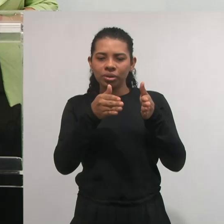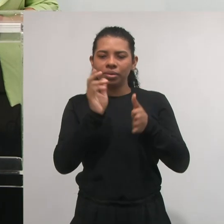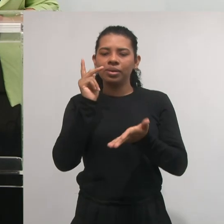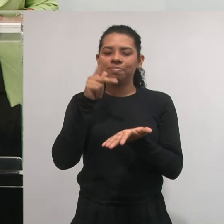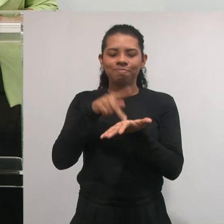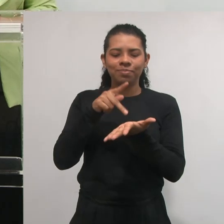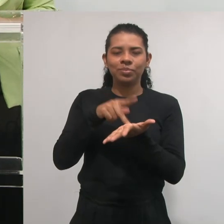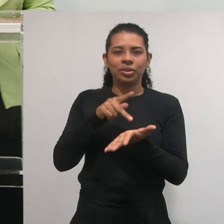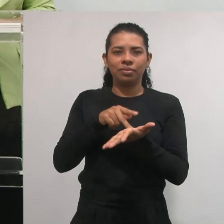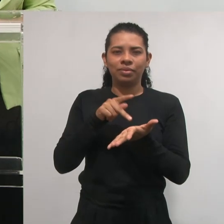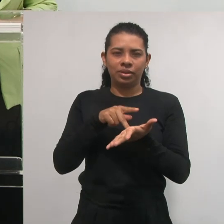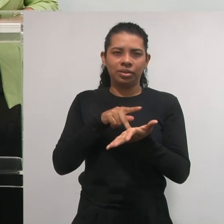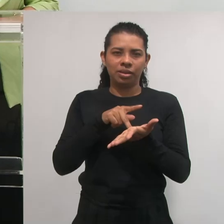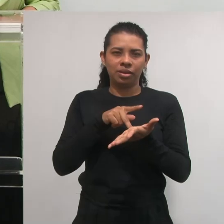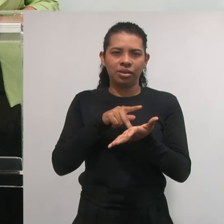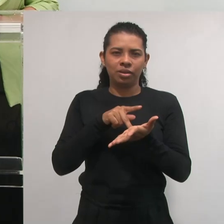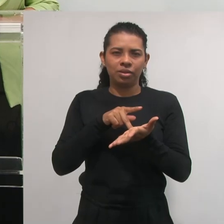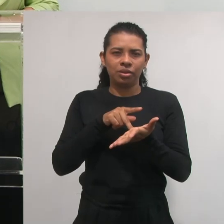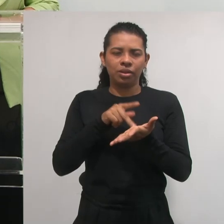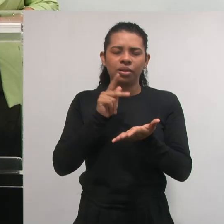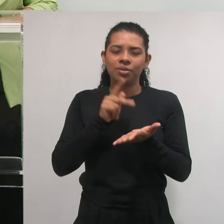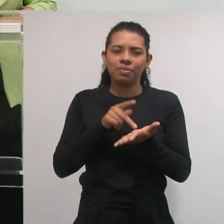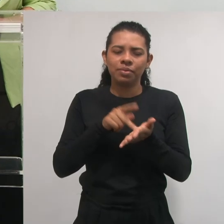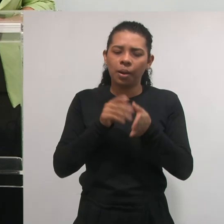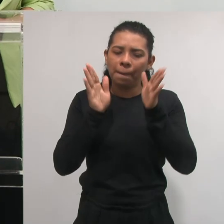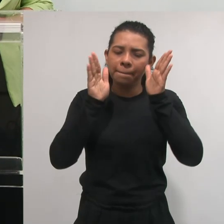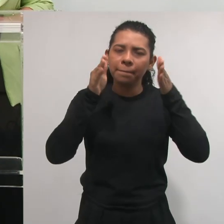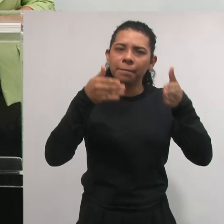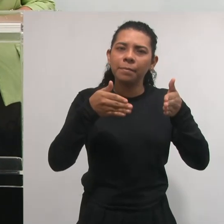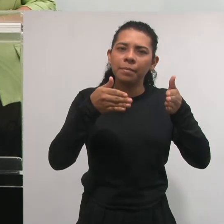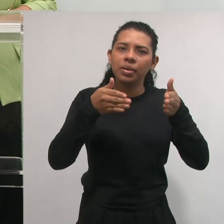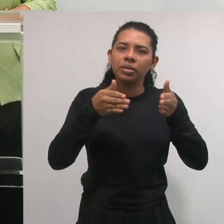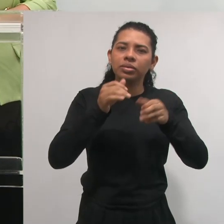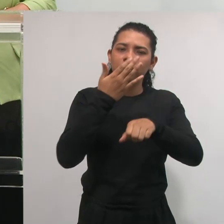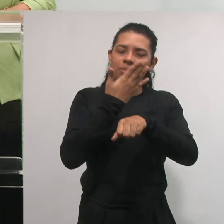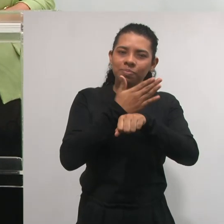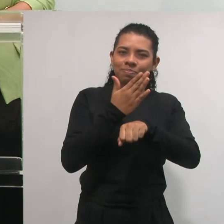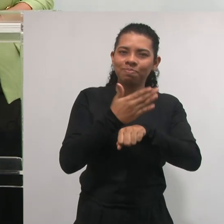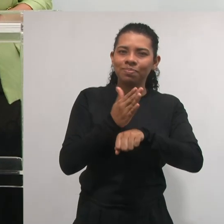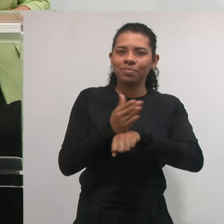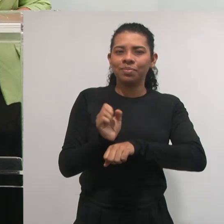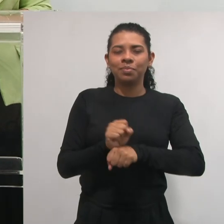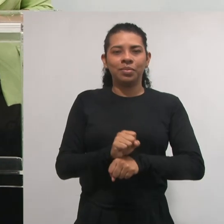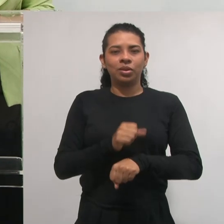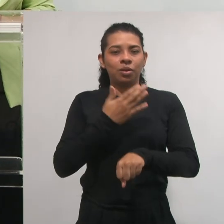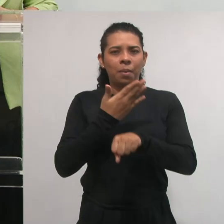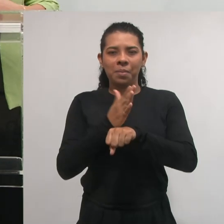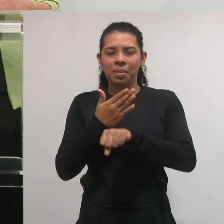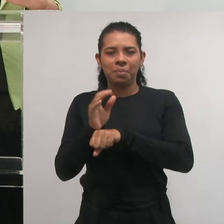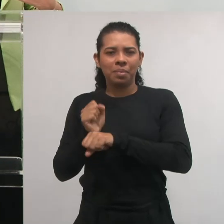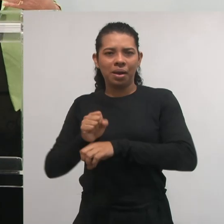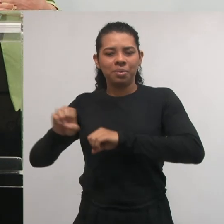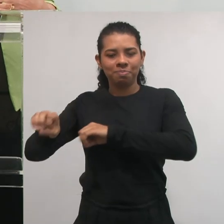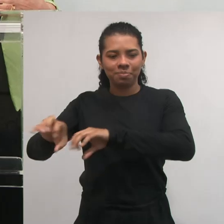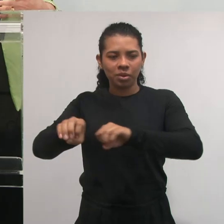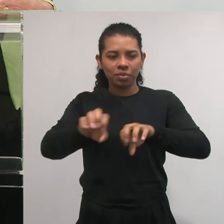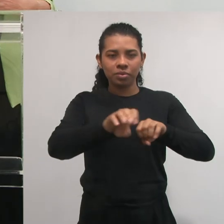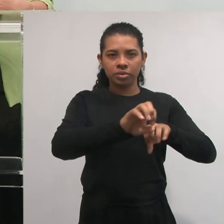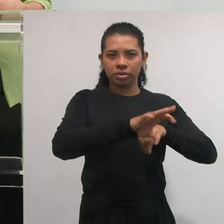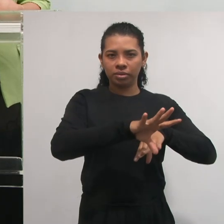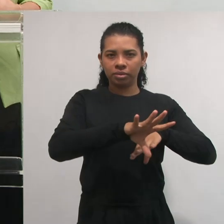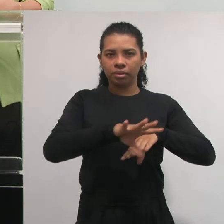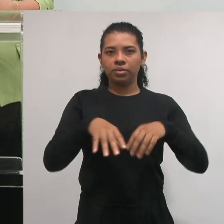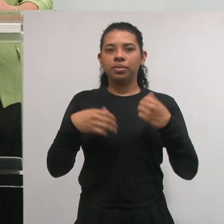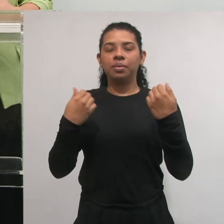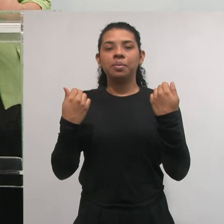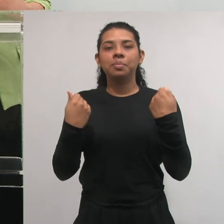que vai se fundamentar teoricamente para a sua prática, né, que é o que a gente chama de praxis. Então,